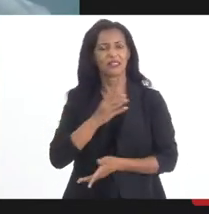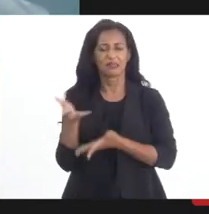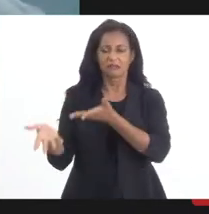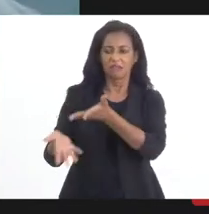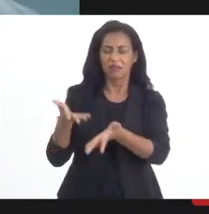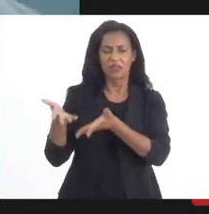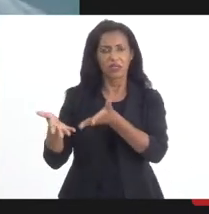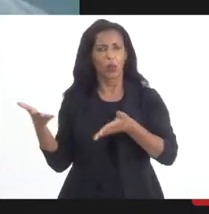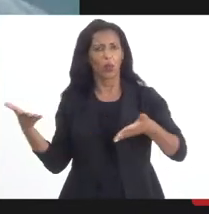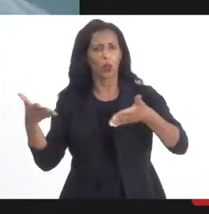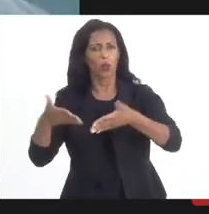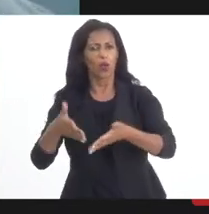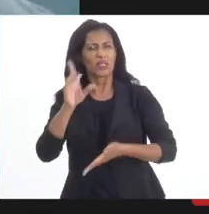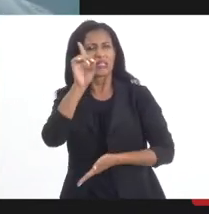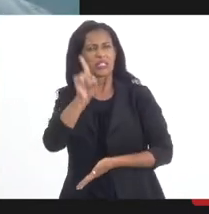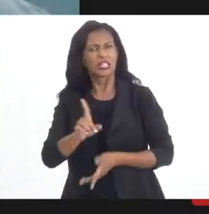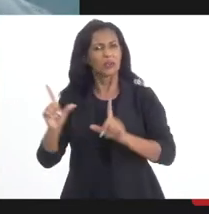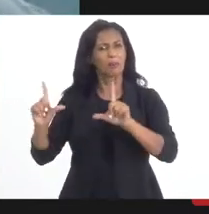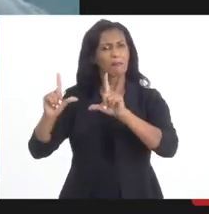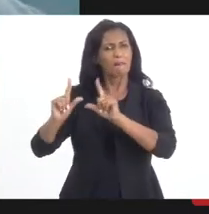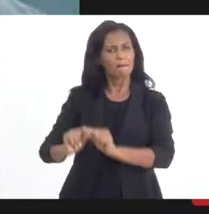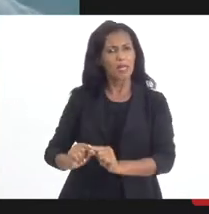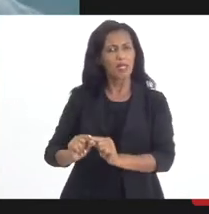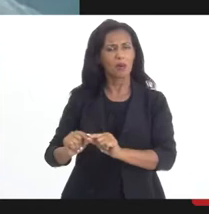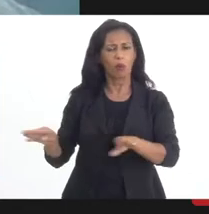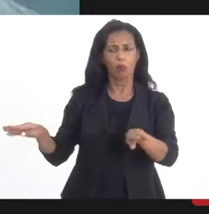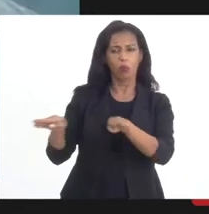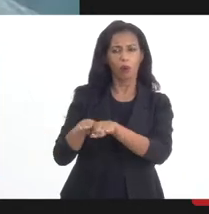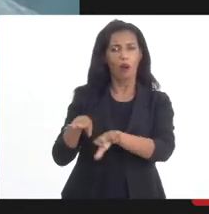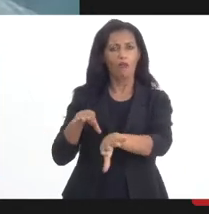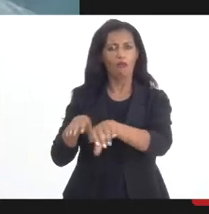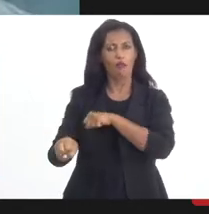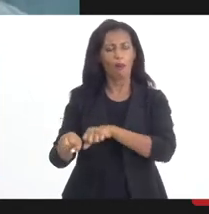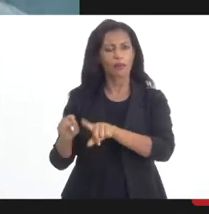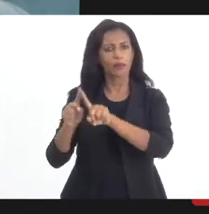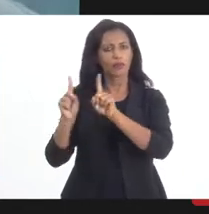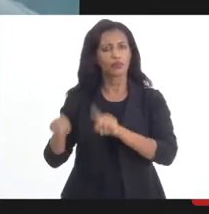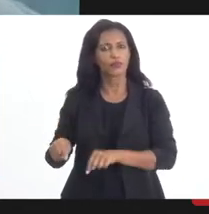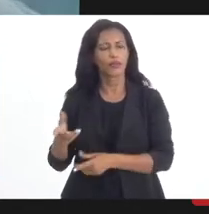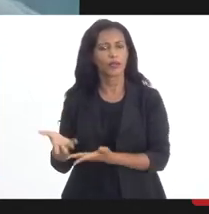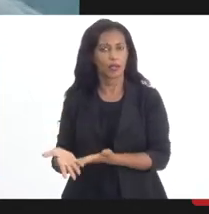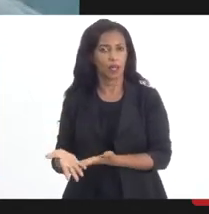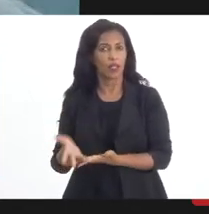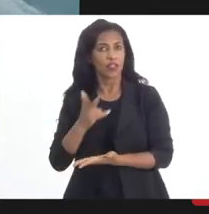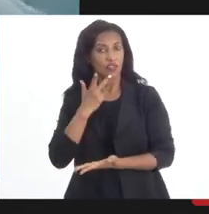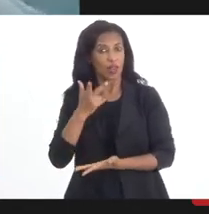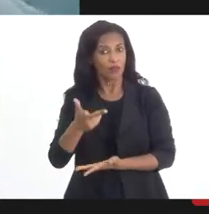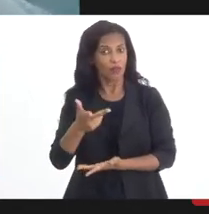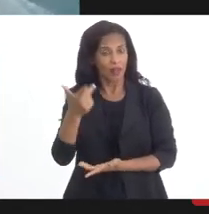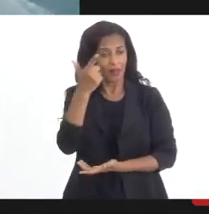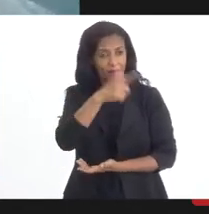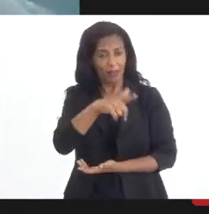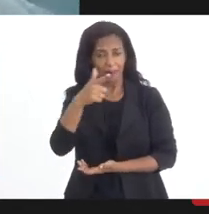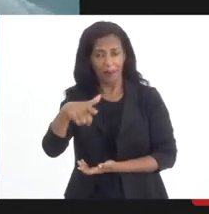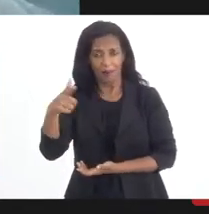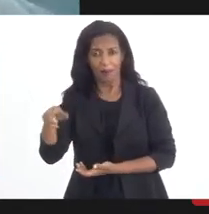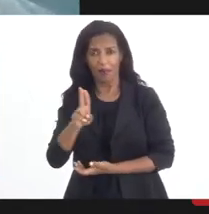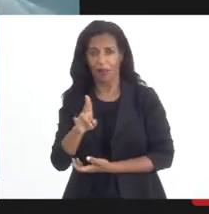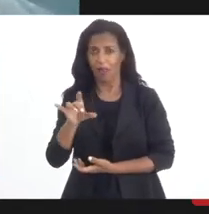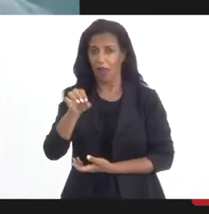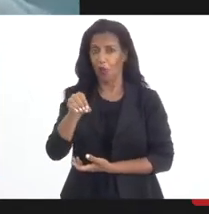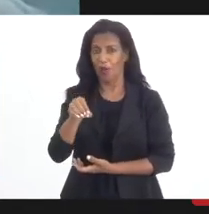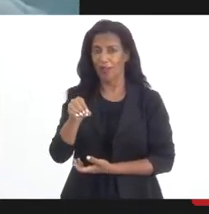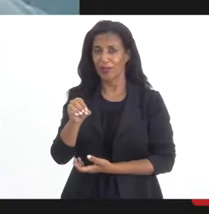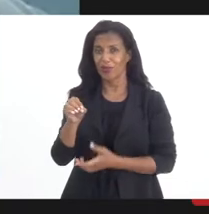dedicação exclusiva, sem direitos mínimos compatíveis com a formação de um servidor? Já foi dito aqui diversas vezes que a UESO está na